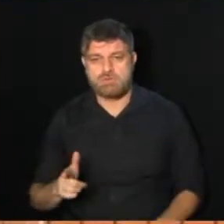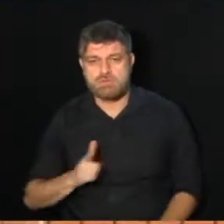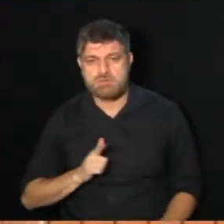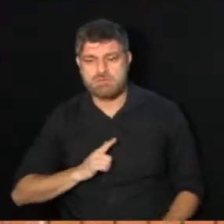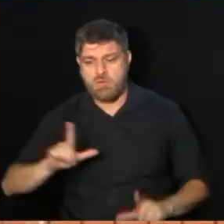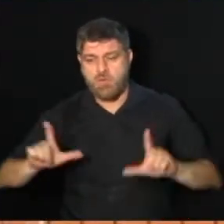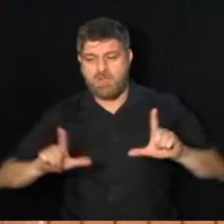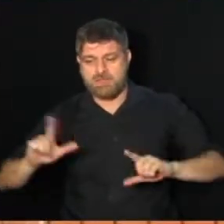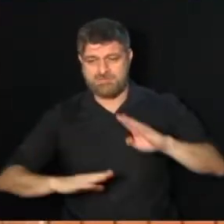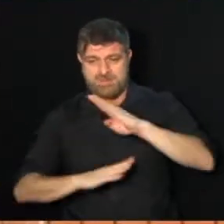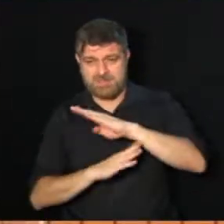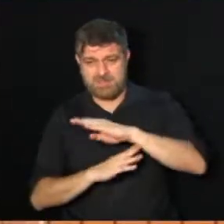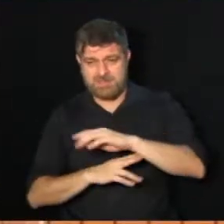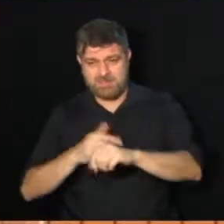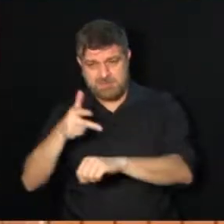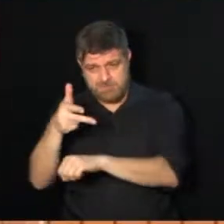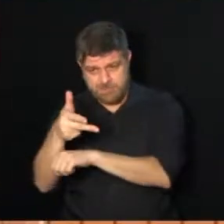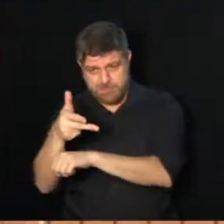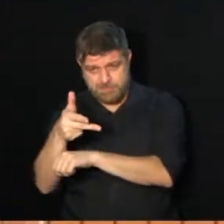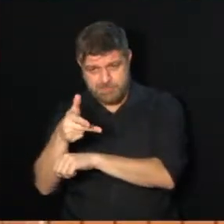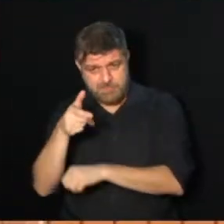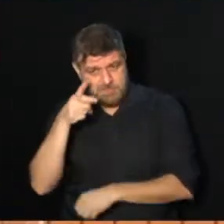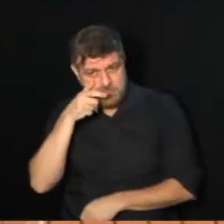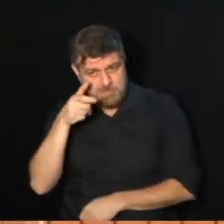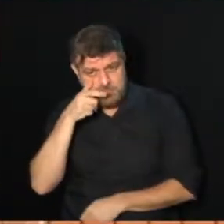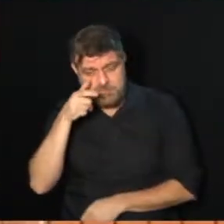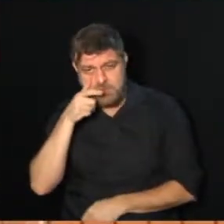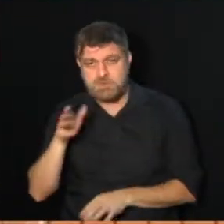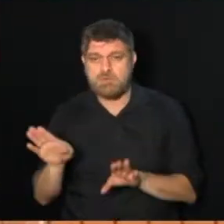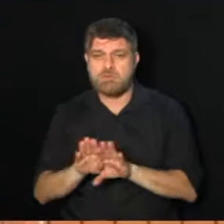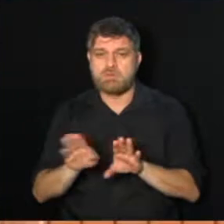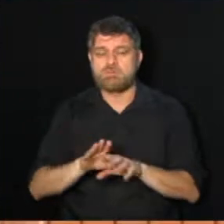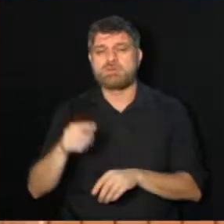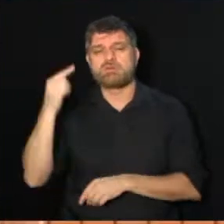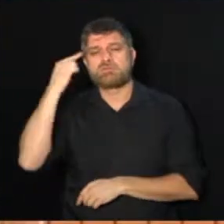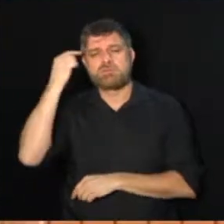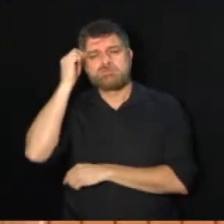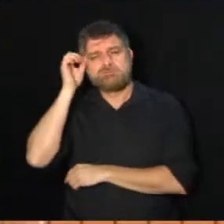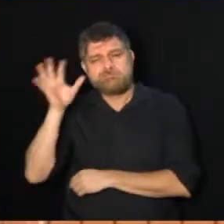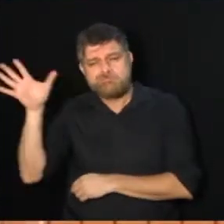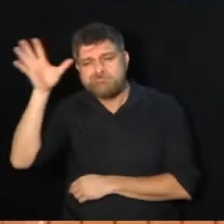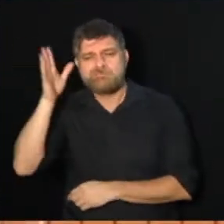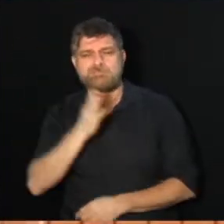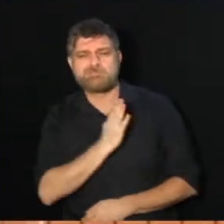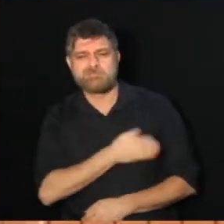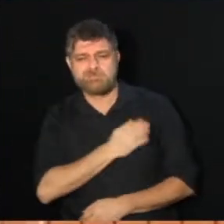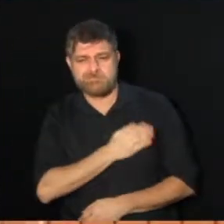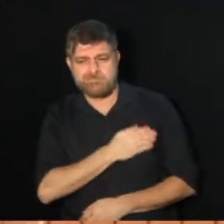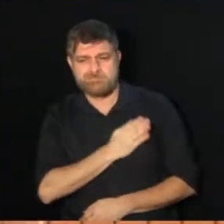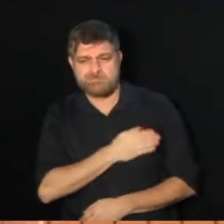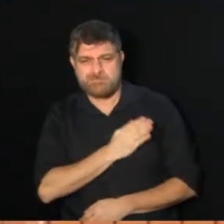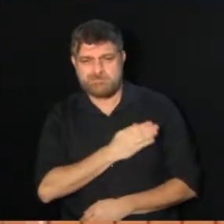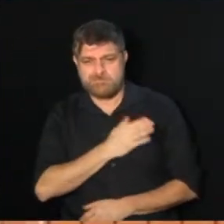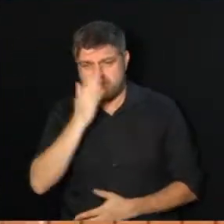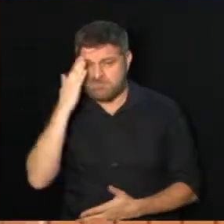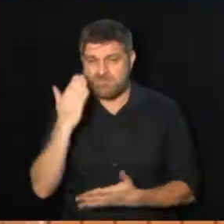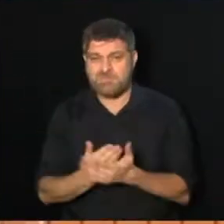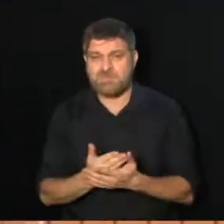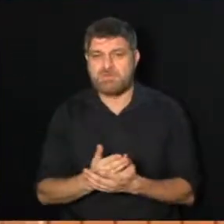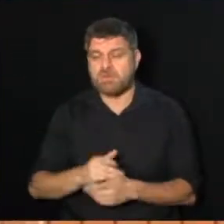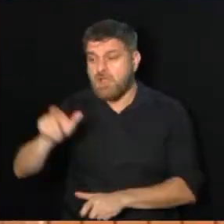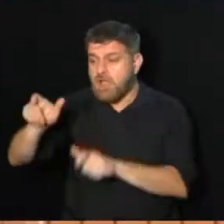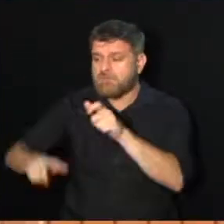estão nos assistindo pela televisão, ou estão aqui em pensamento, em coração, que são muitos que estão aqui em